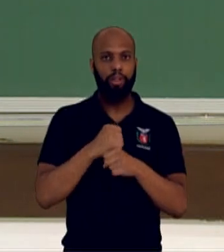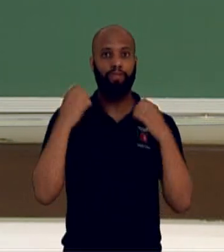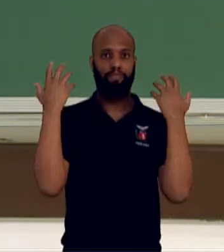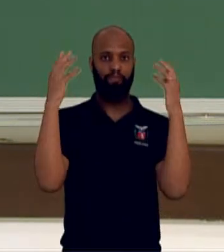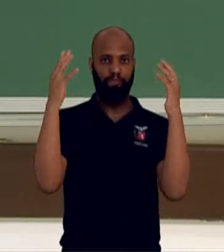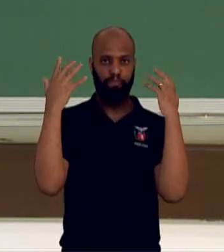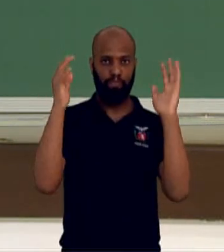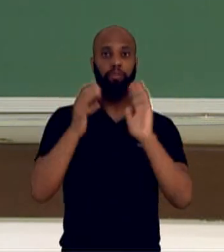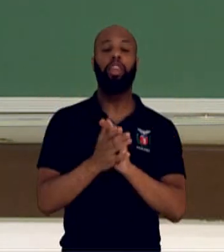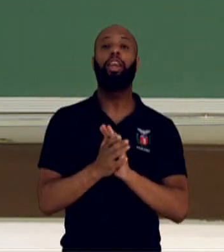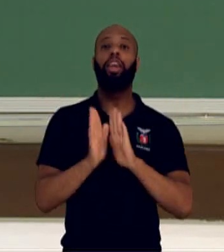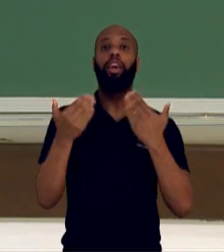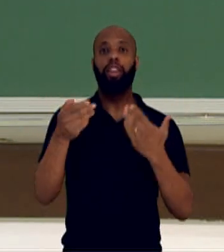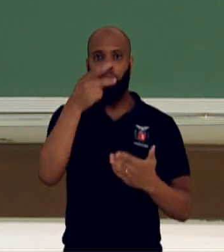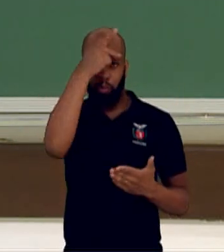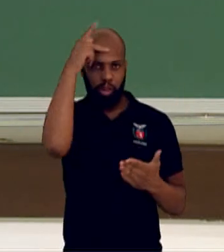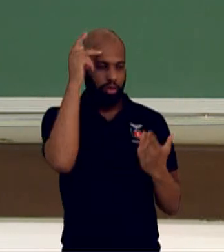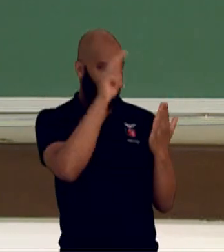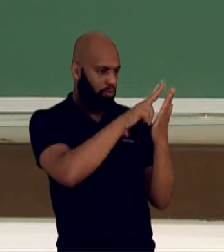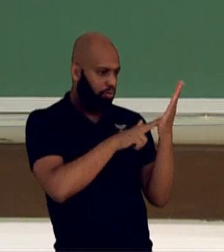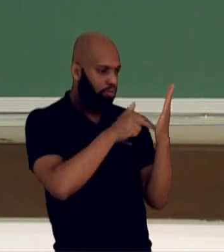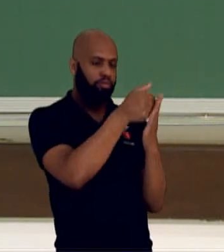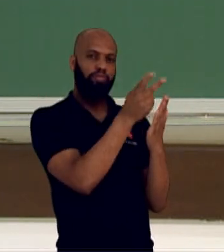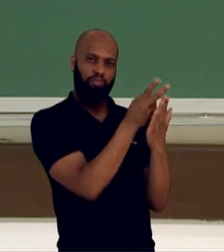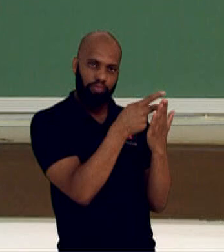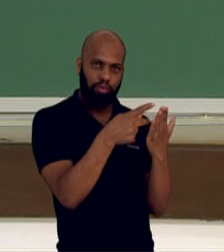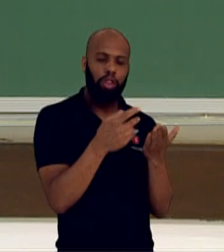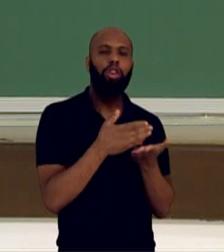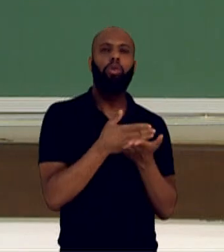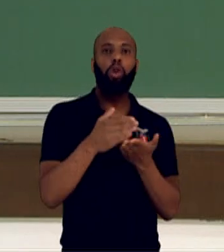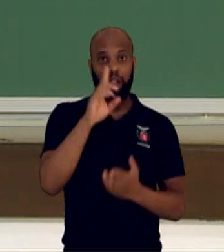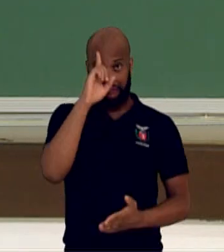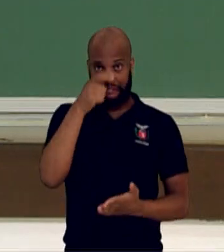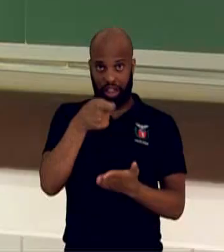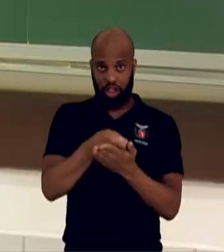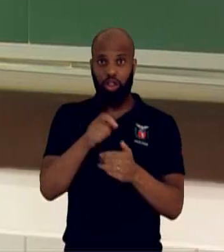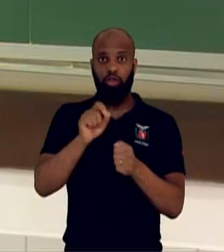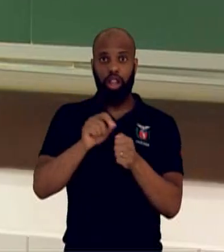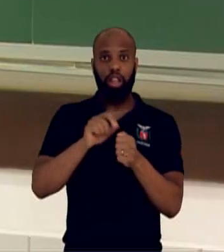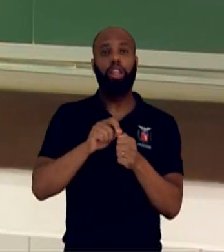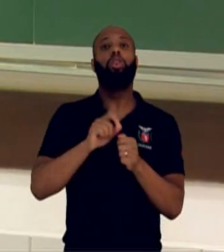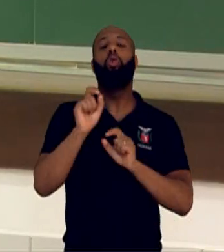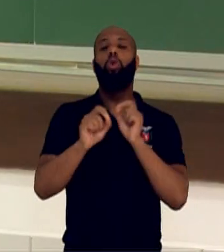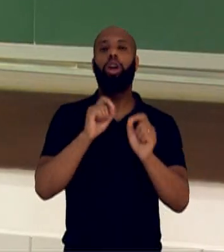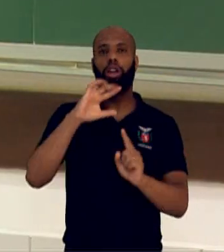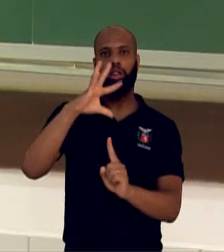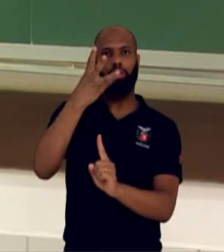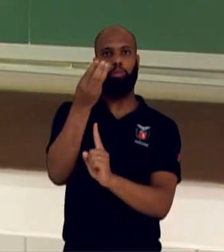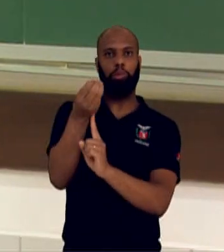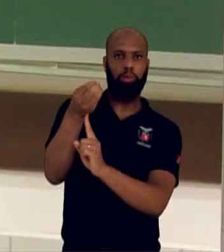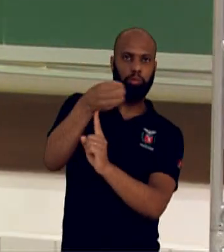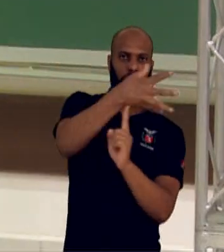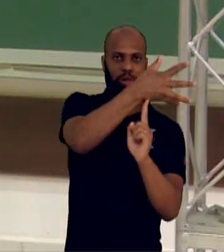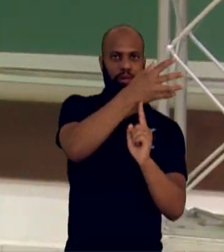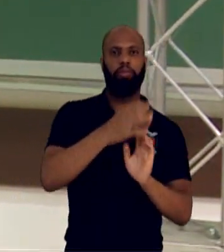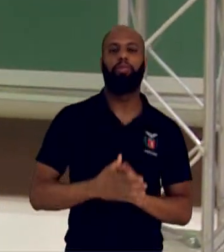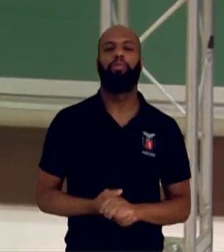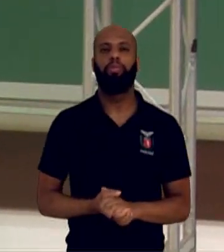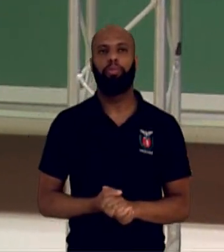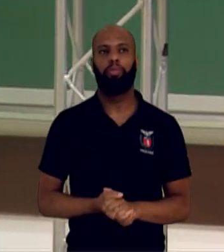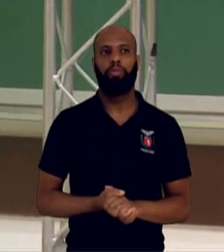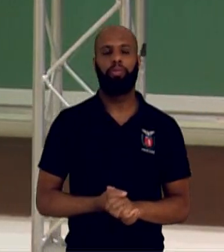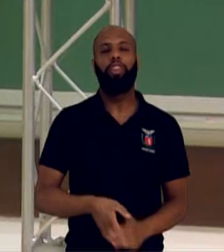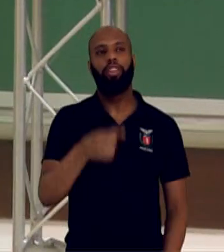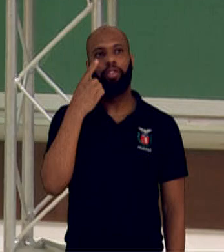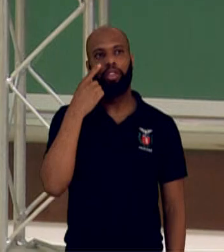os artistas resolveram fazer a Semana de Arte Moderna de 1922. Vamos lá?